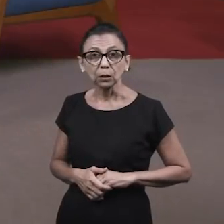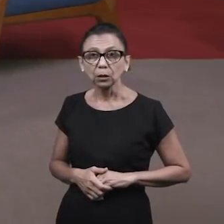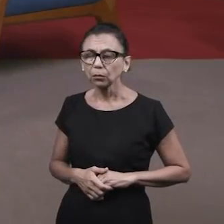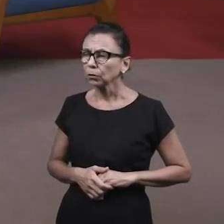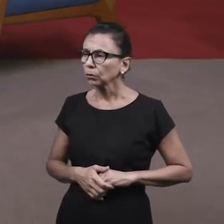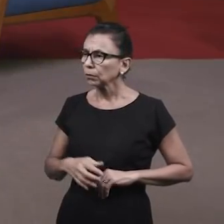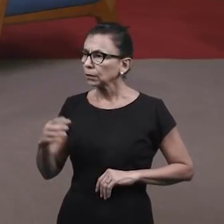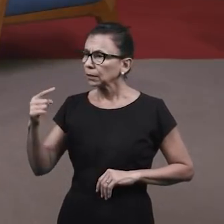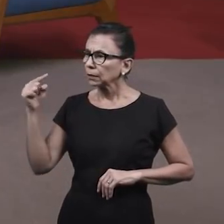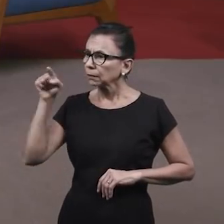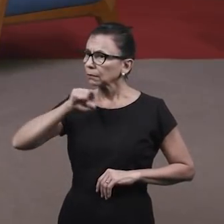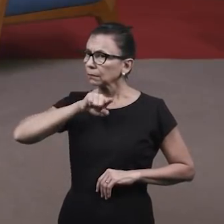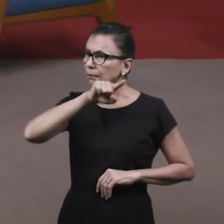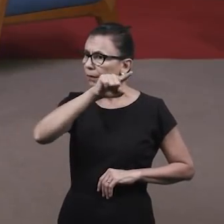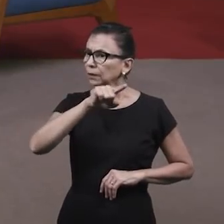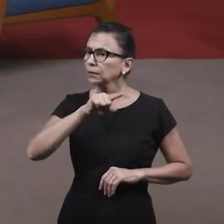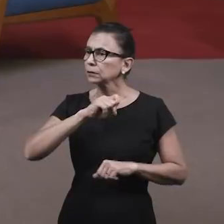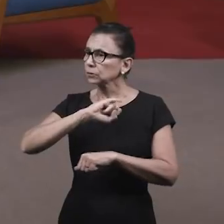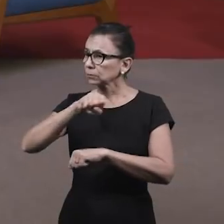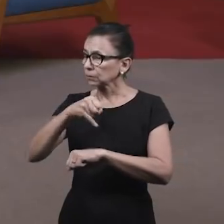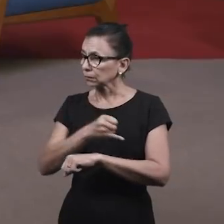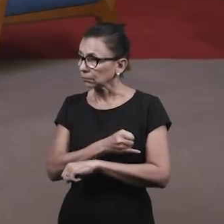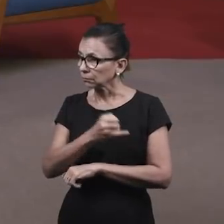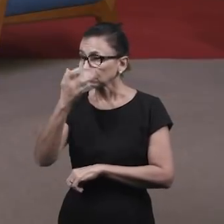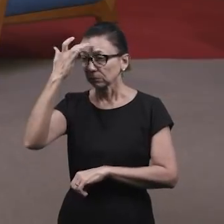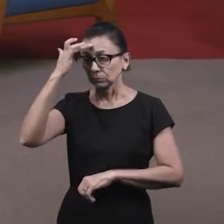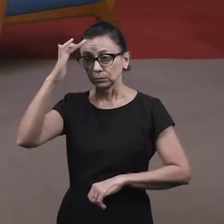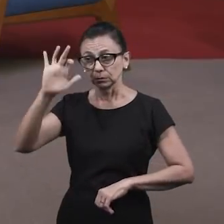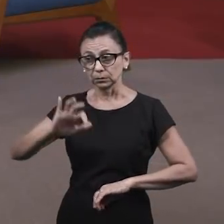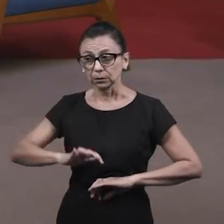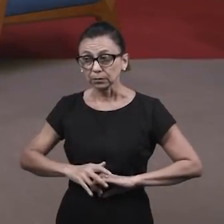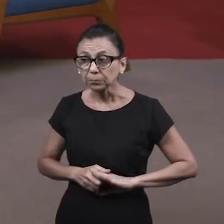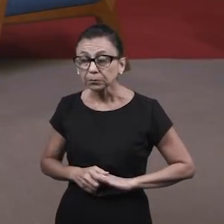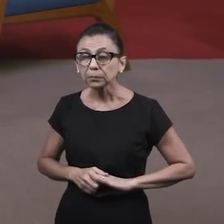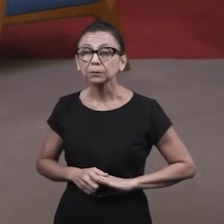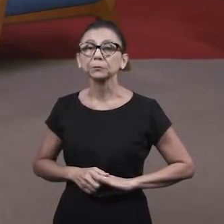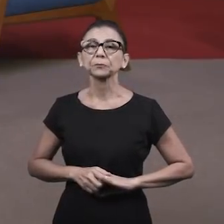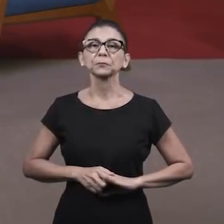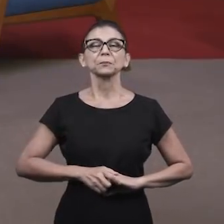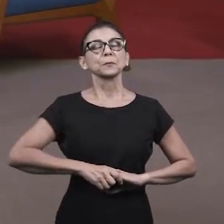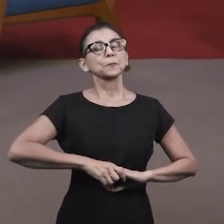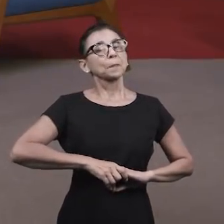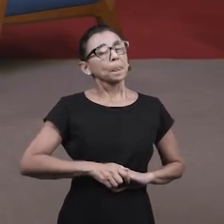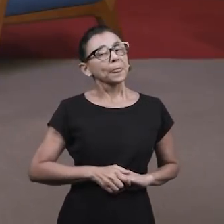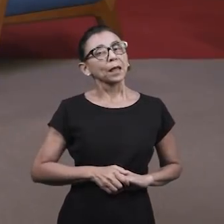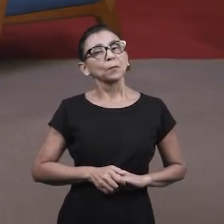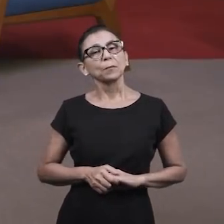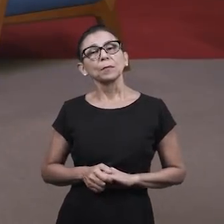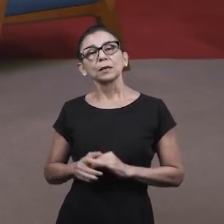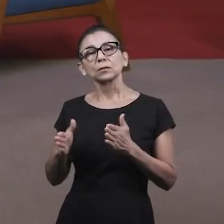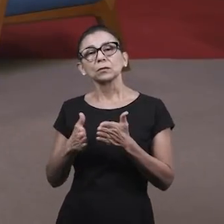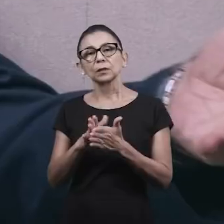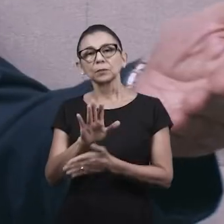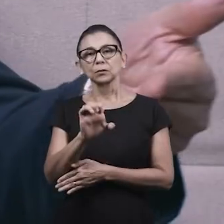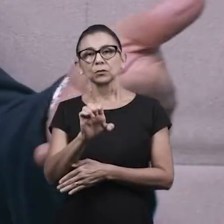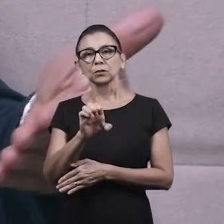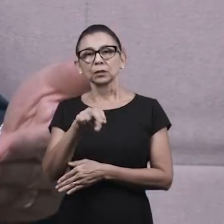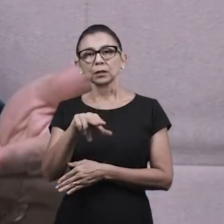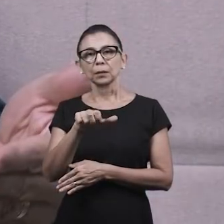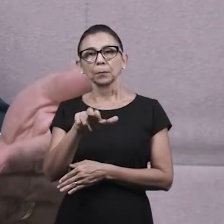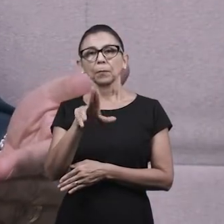Observem, eles eram discípulos. Eles conviveram com Jesus. Mas durante algumas horas eles viajaram